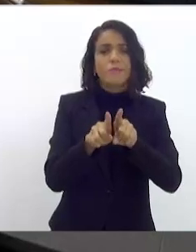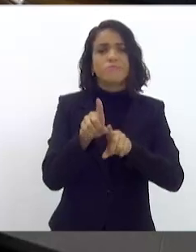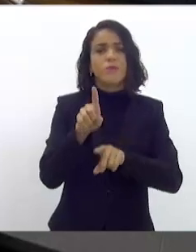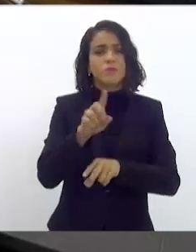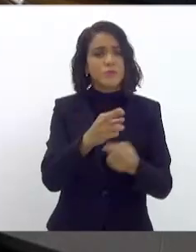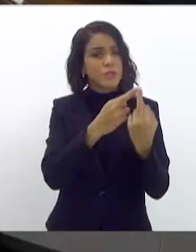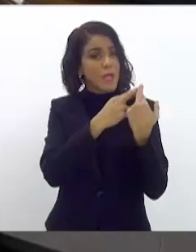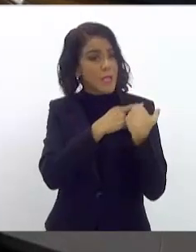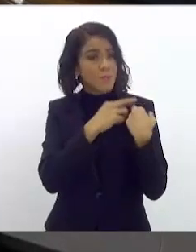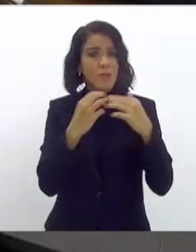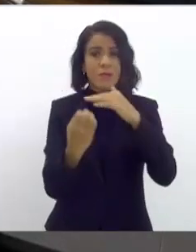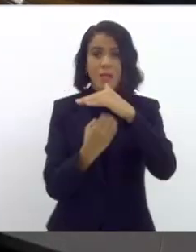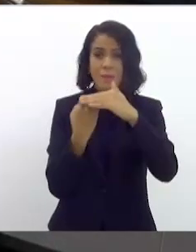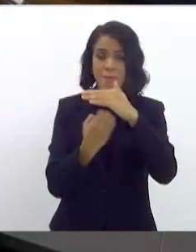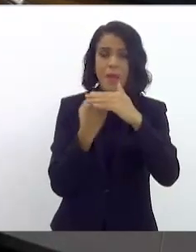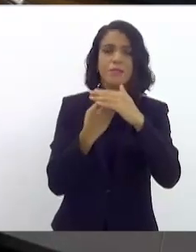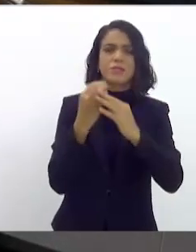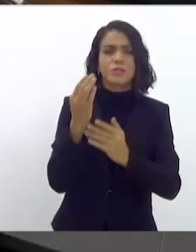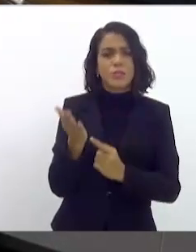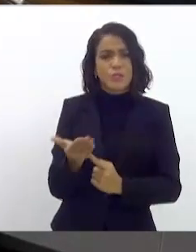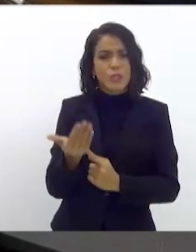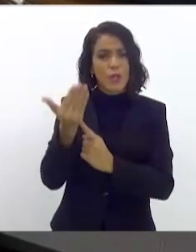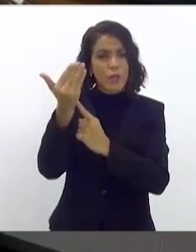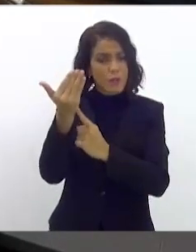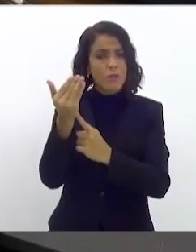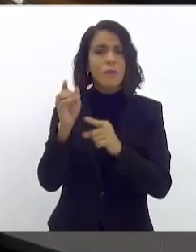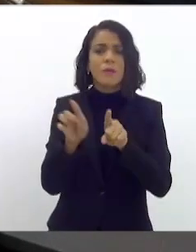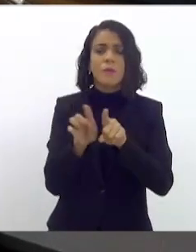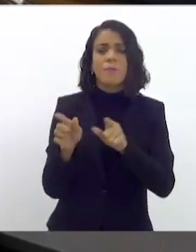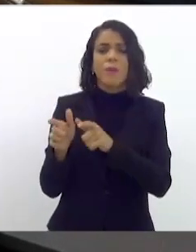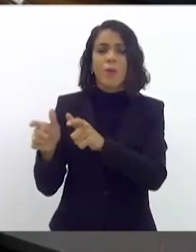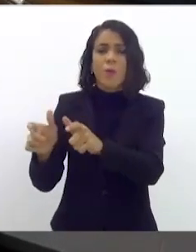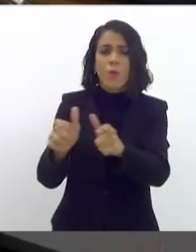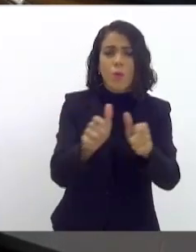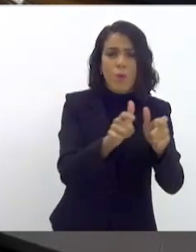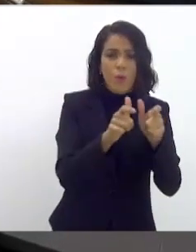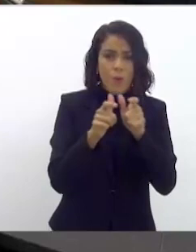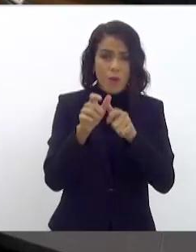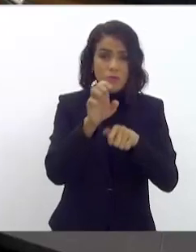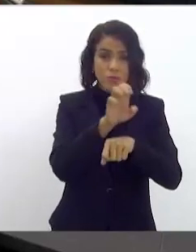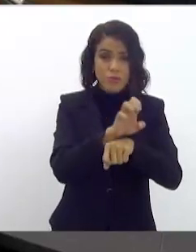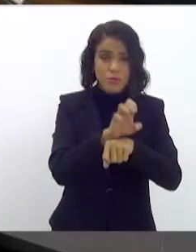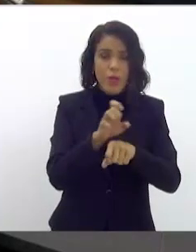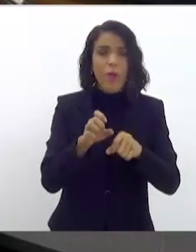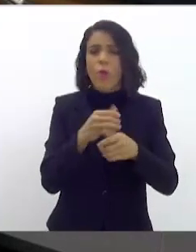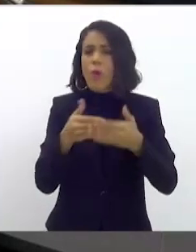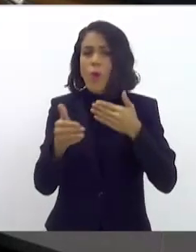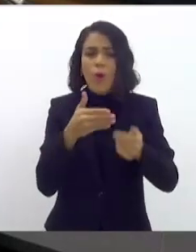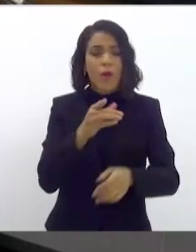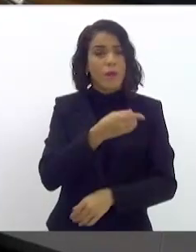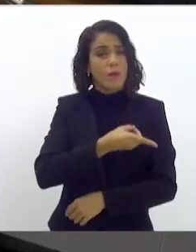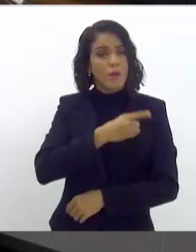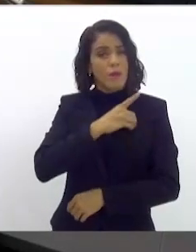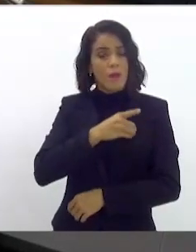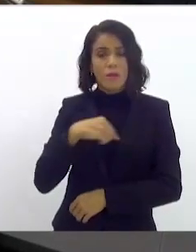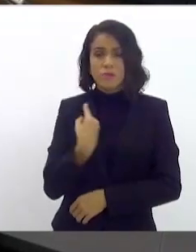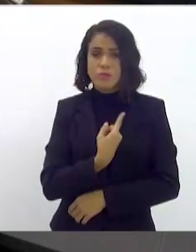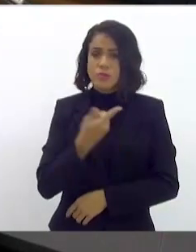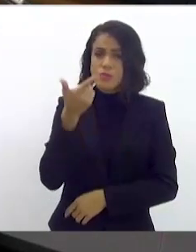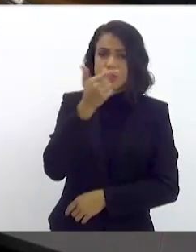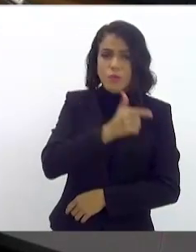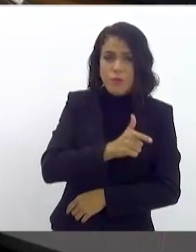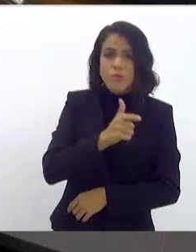os operadores das empresas de tecnologias, mas que, em qualquer lugar desse Estado, em qualquer delegacia, a gente